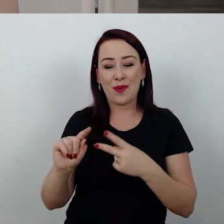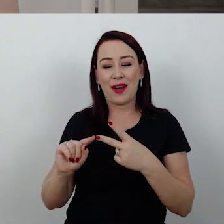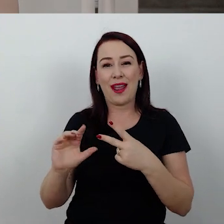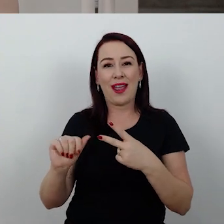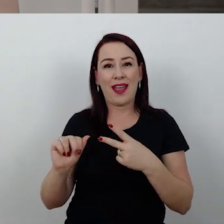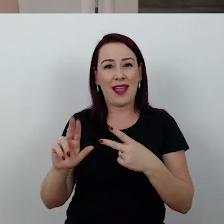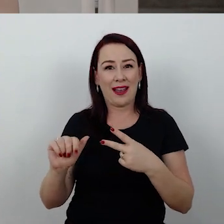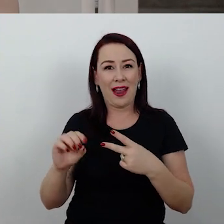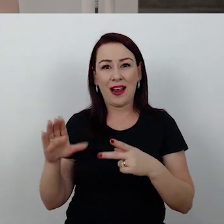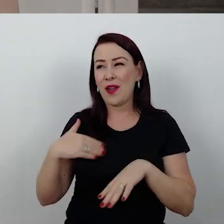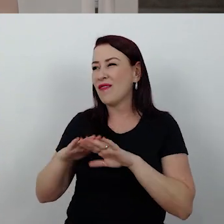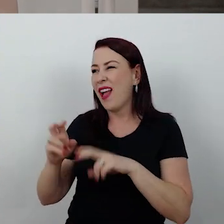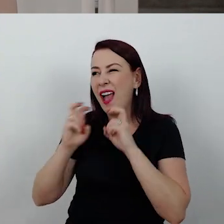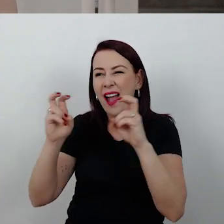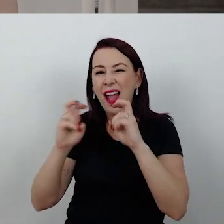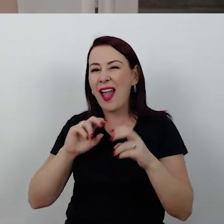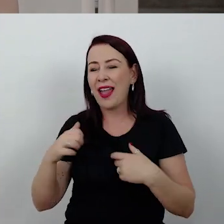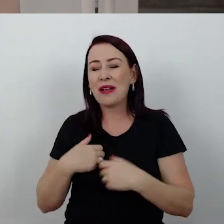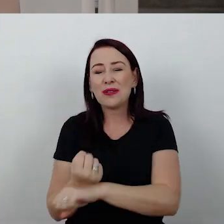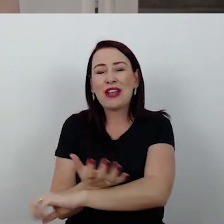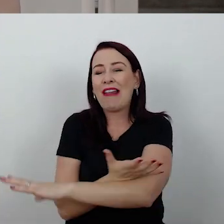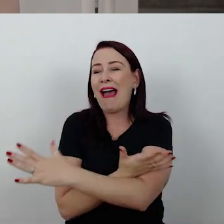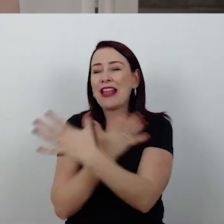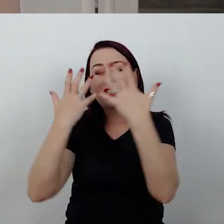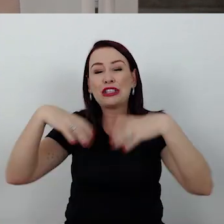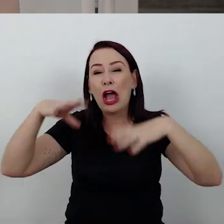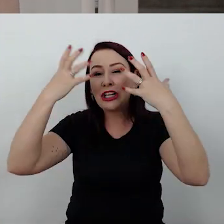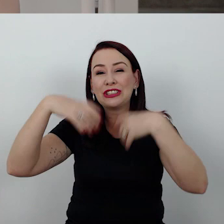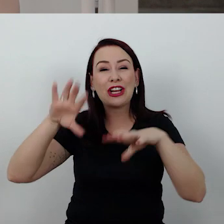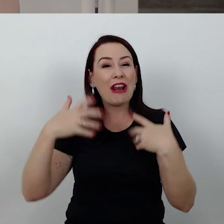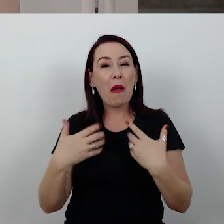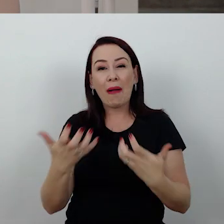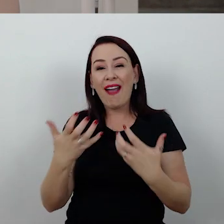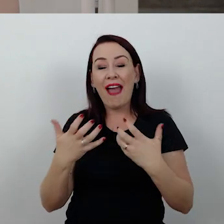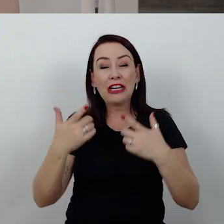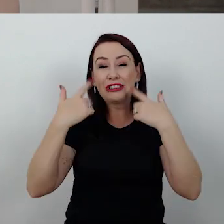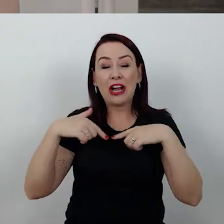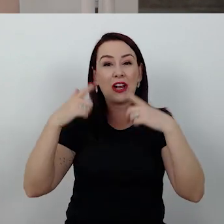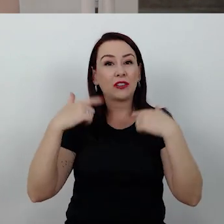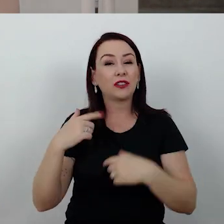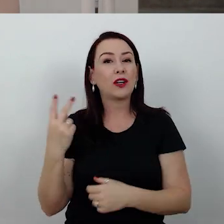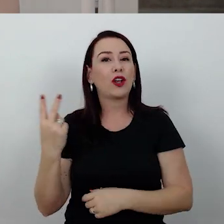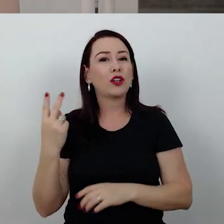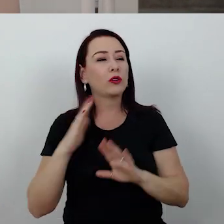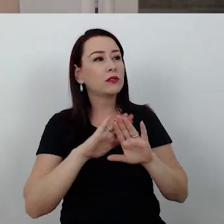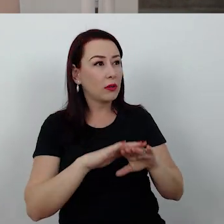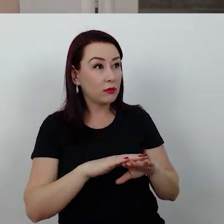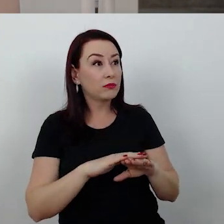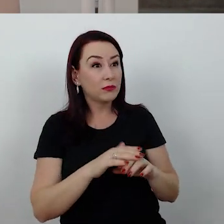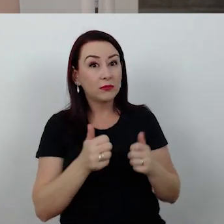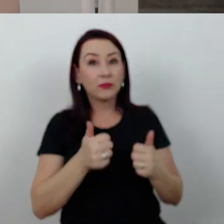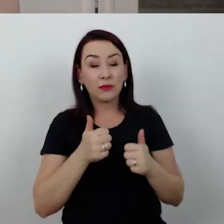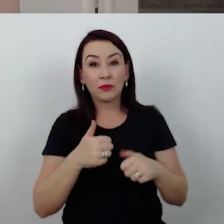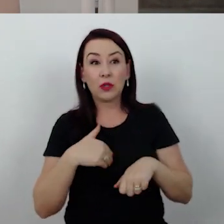fazer oficina, chorando, né, assim, emocionada, com esses meninos. Aí eles: não, a gente está falando